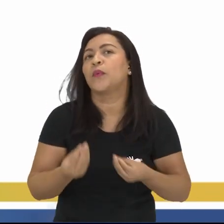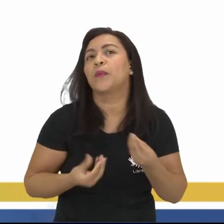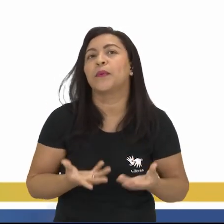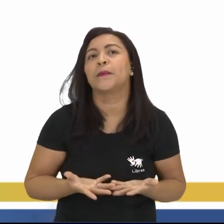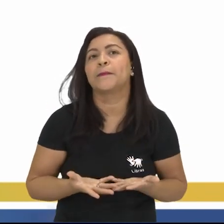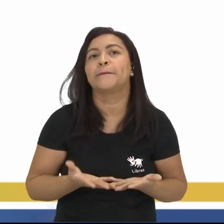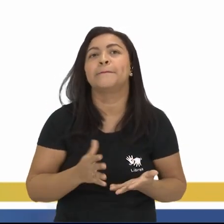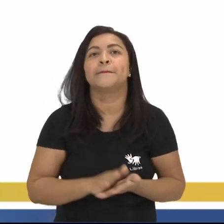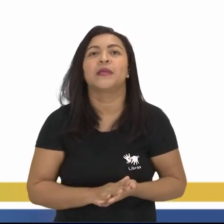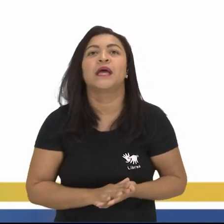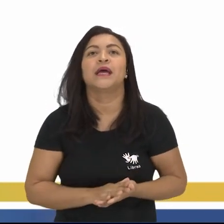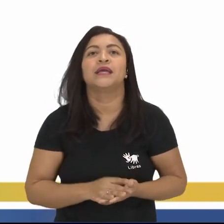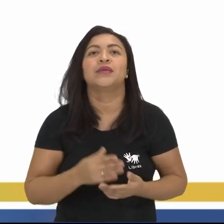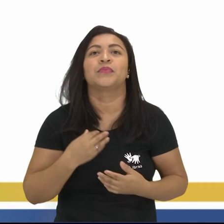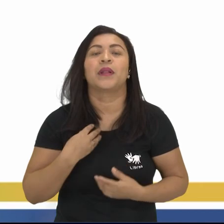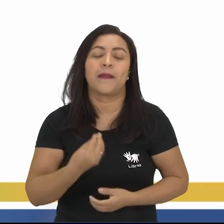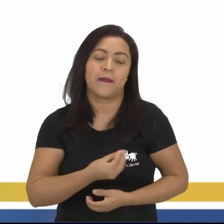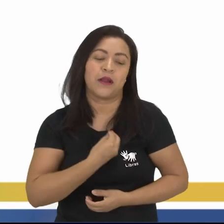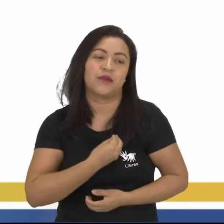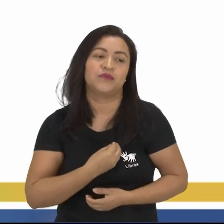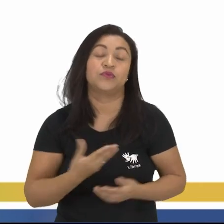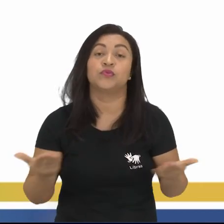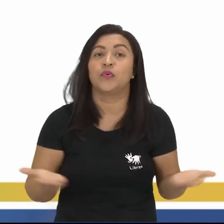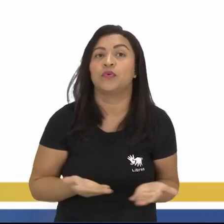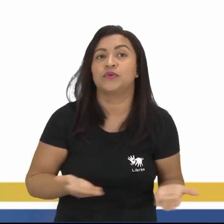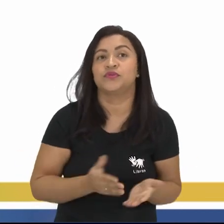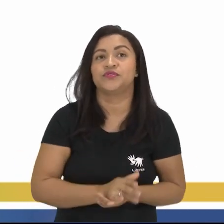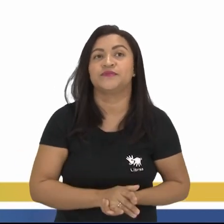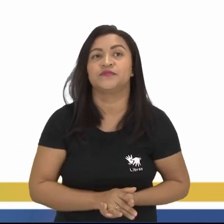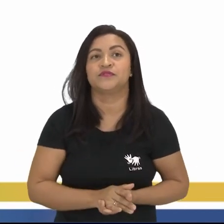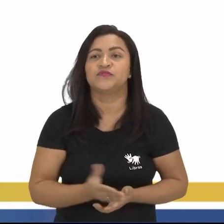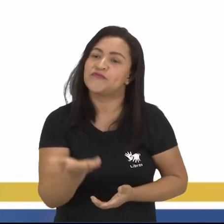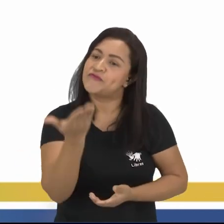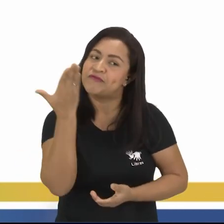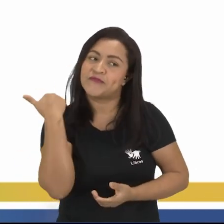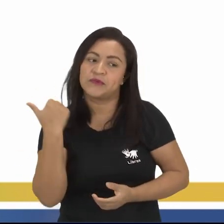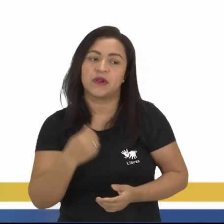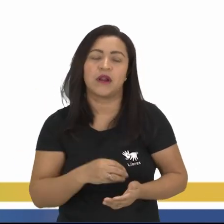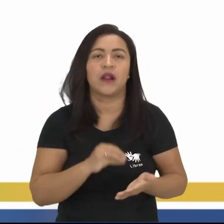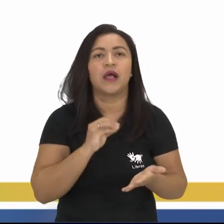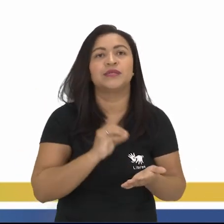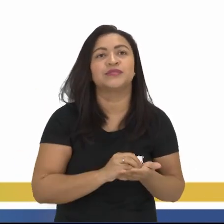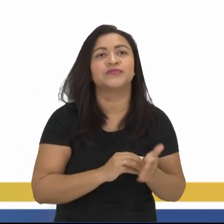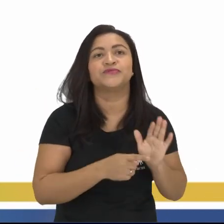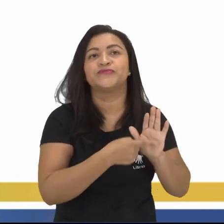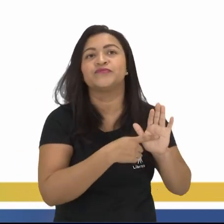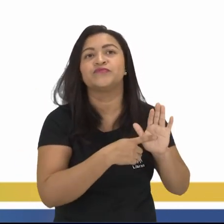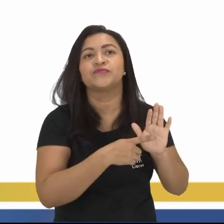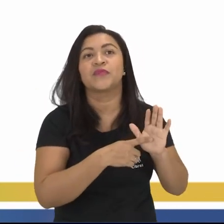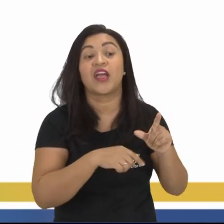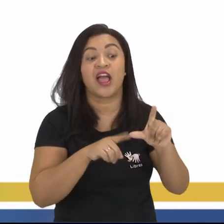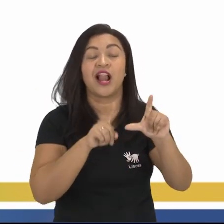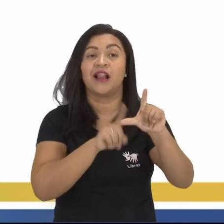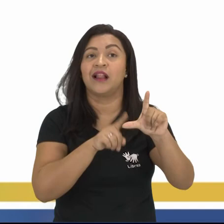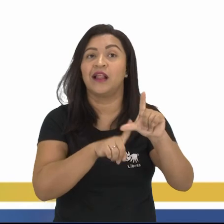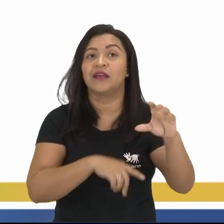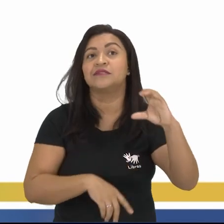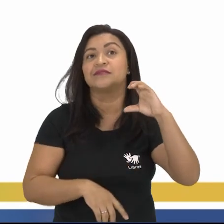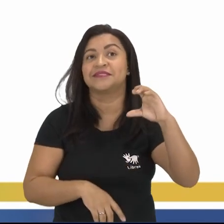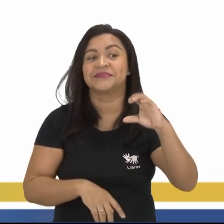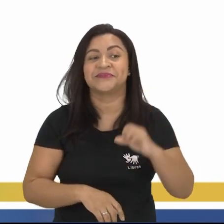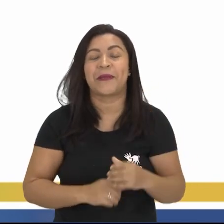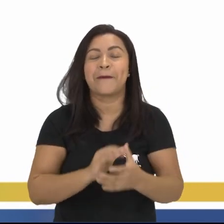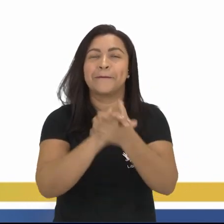momento em que vivemos o hoje. Vamos lá? Corrigir essa questão? Alternativa certa, letra C. Parabéns para